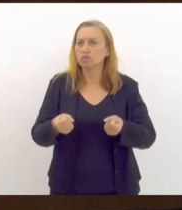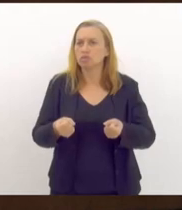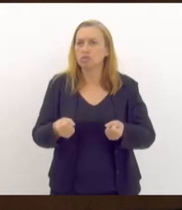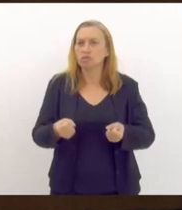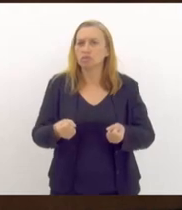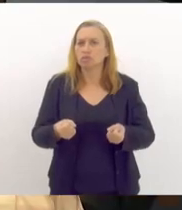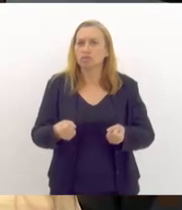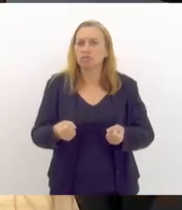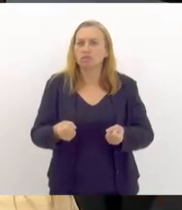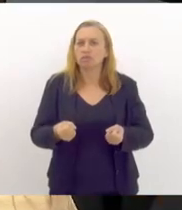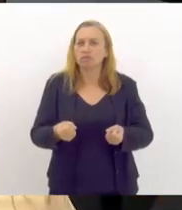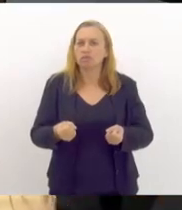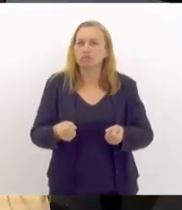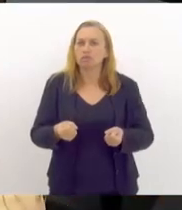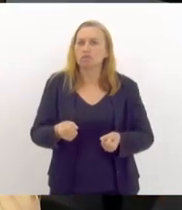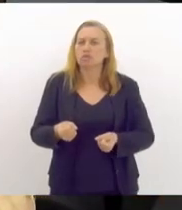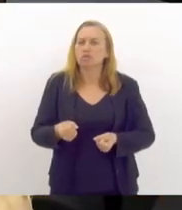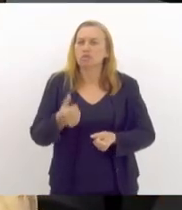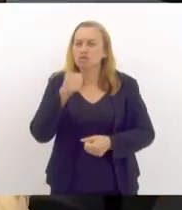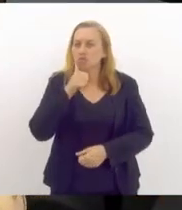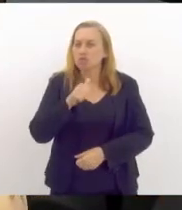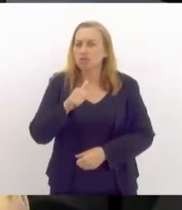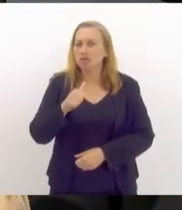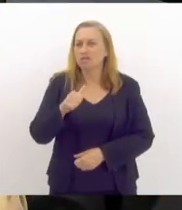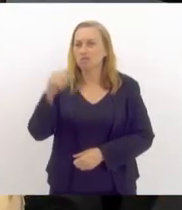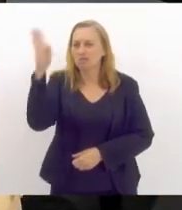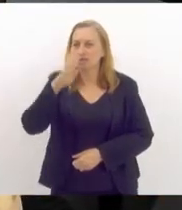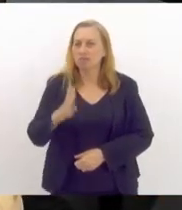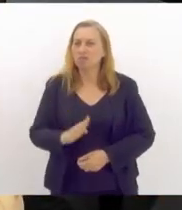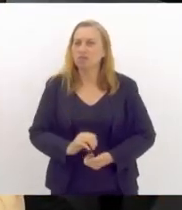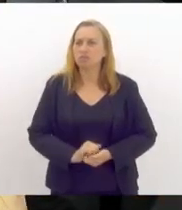e o instinto materno de mulher brasileira